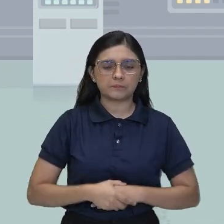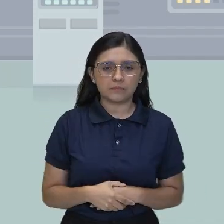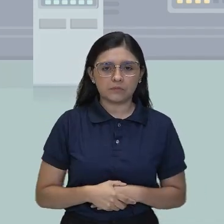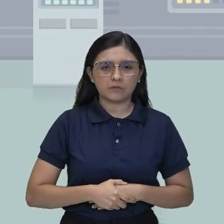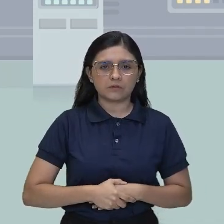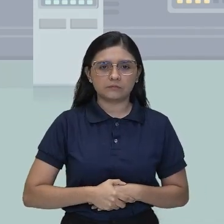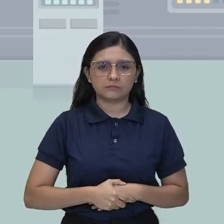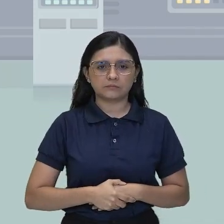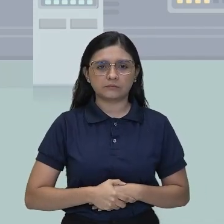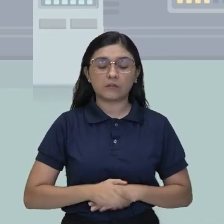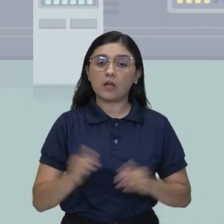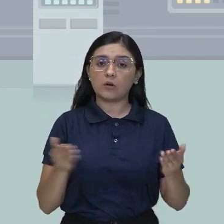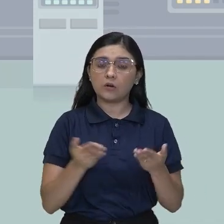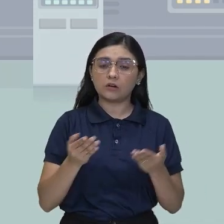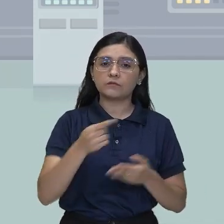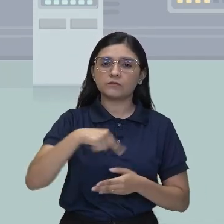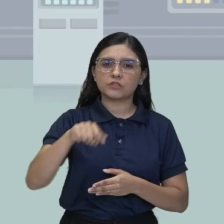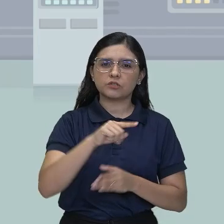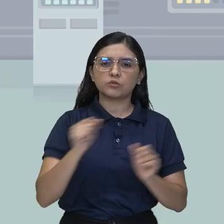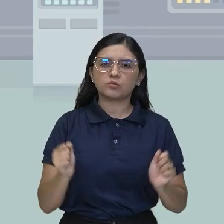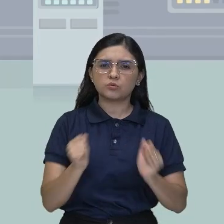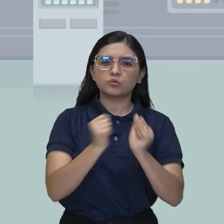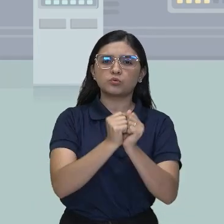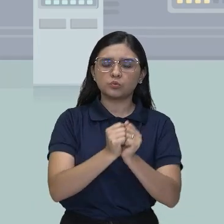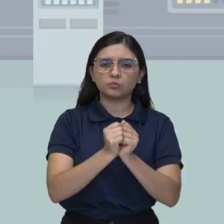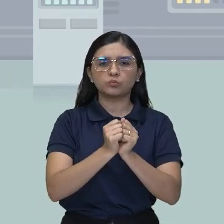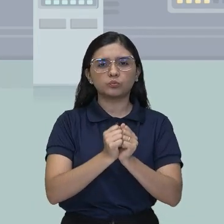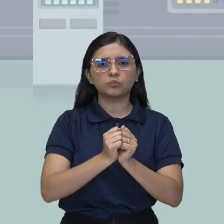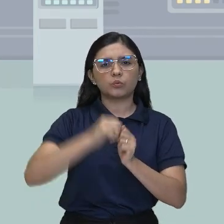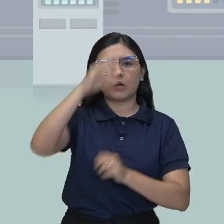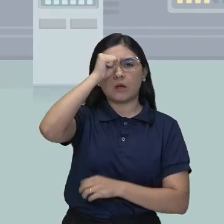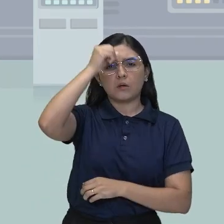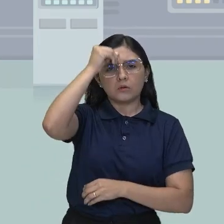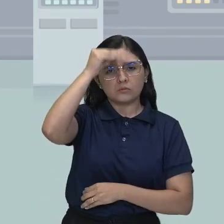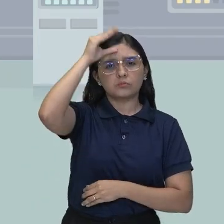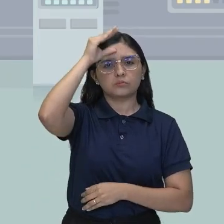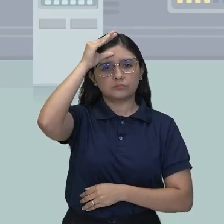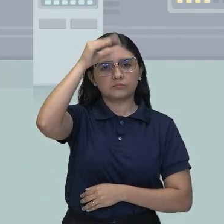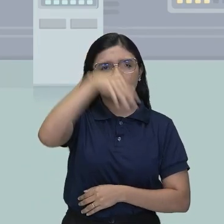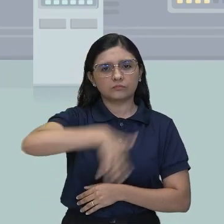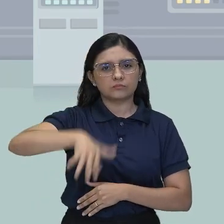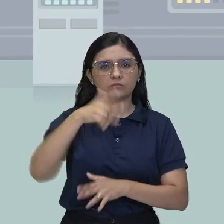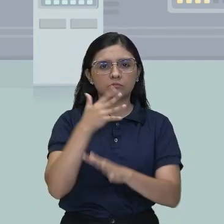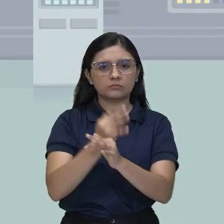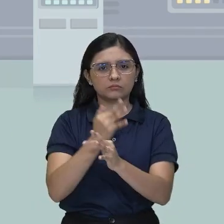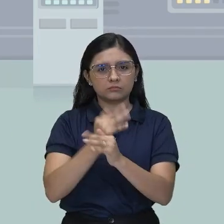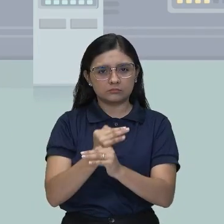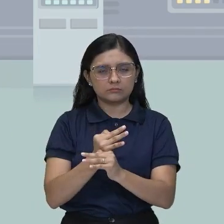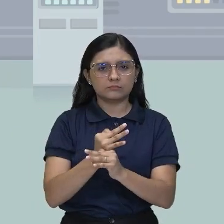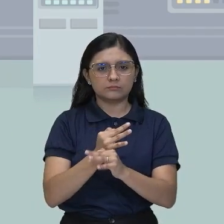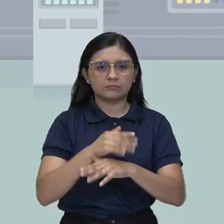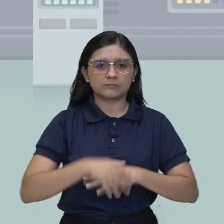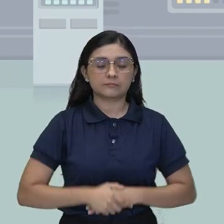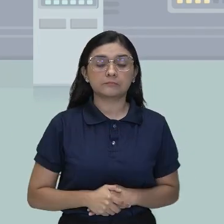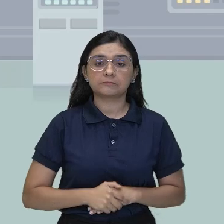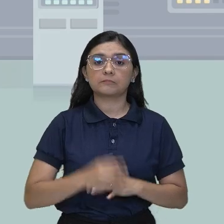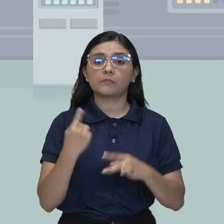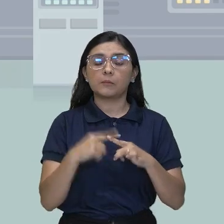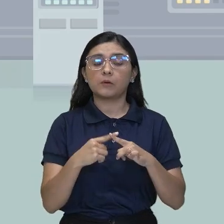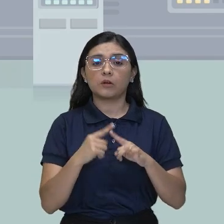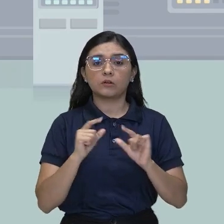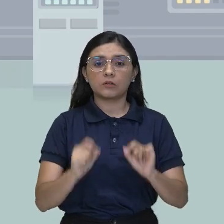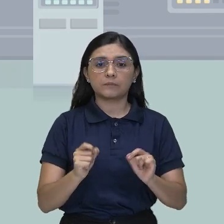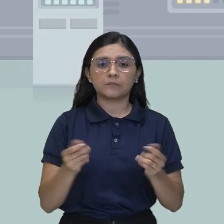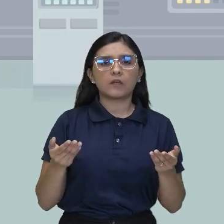agora, vocês irão navegar esse conhecimento e todo mundo ligando aí a nossa nave, porque nós vamos